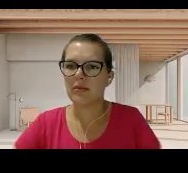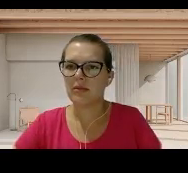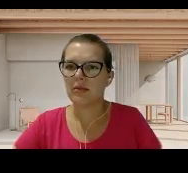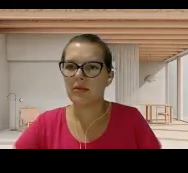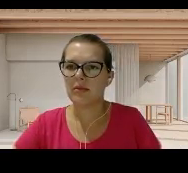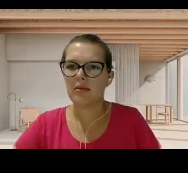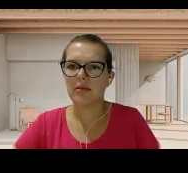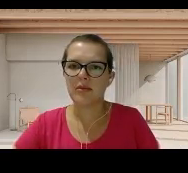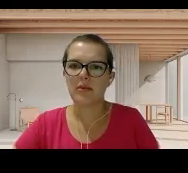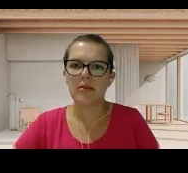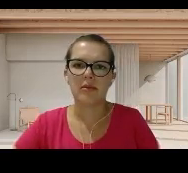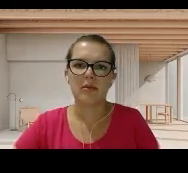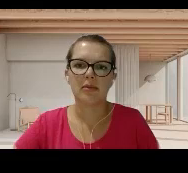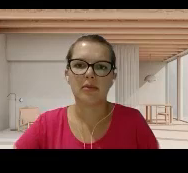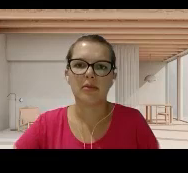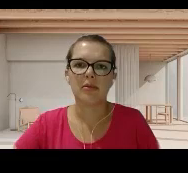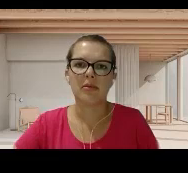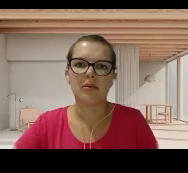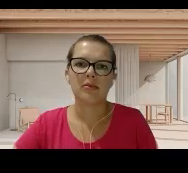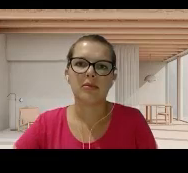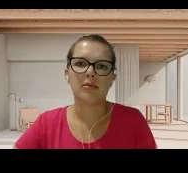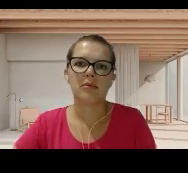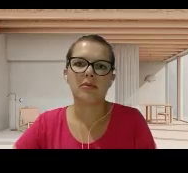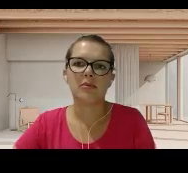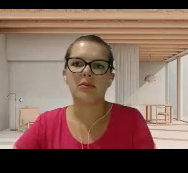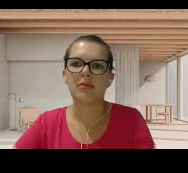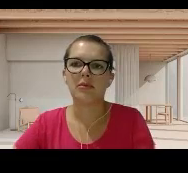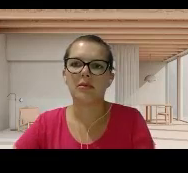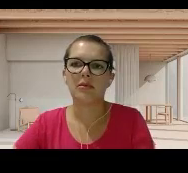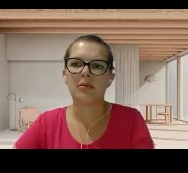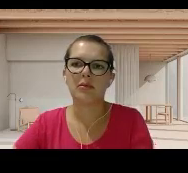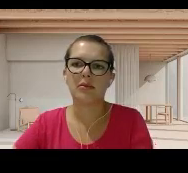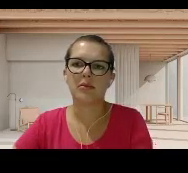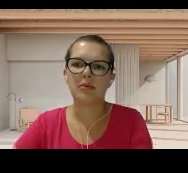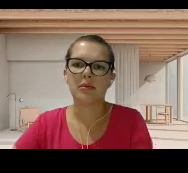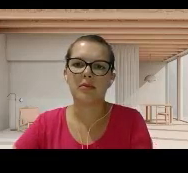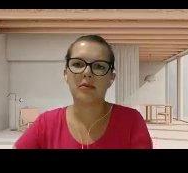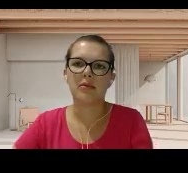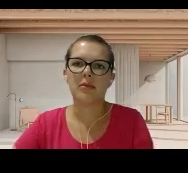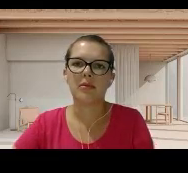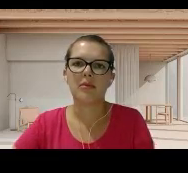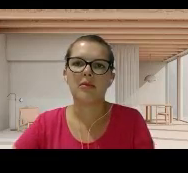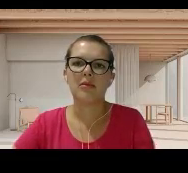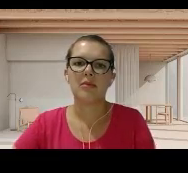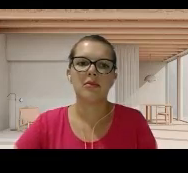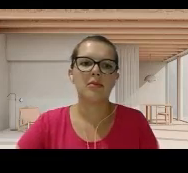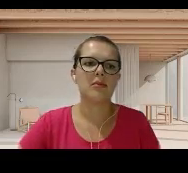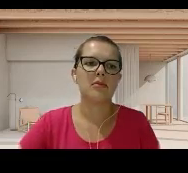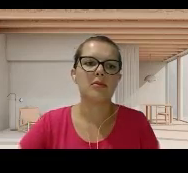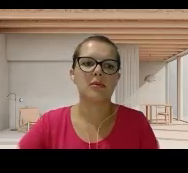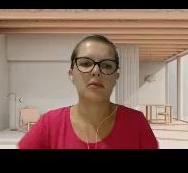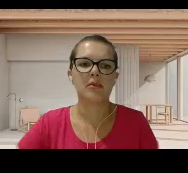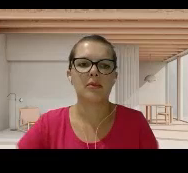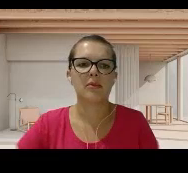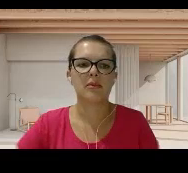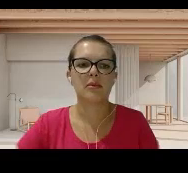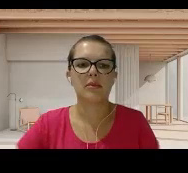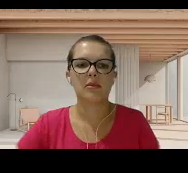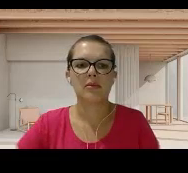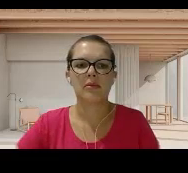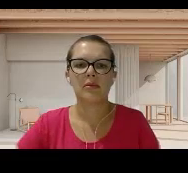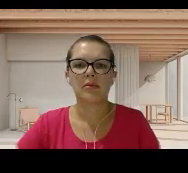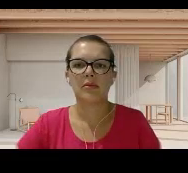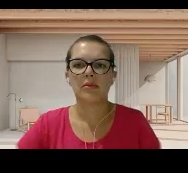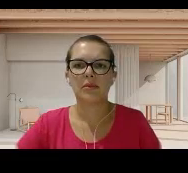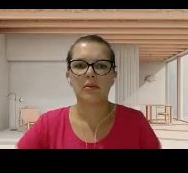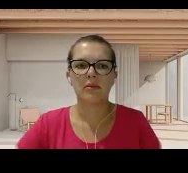2% a 5%. Engenharia de transporte e logística, né? E engenharia de segurança do trabalho, de 1% a 3%.